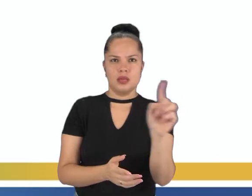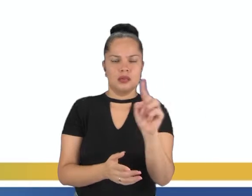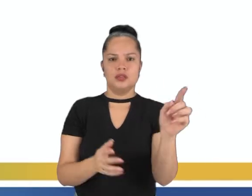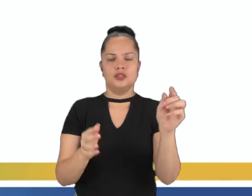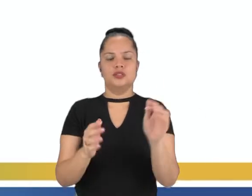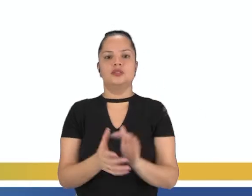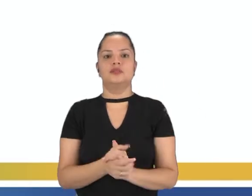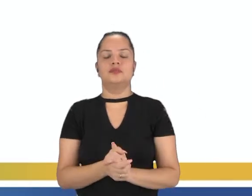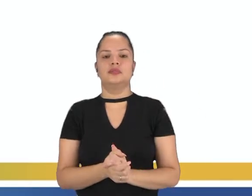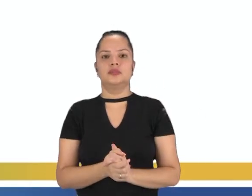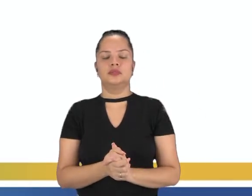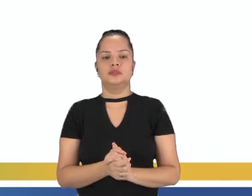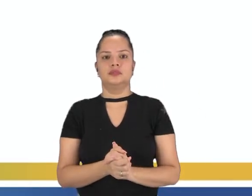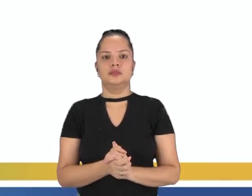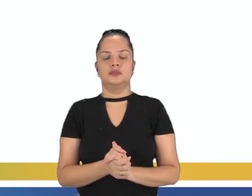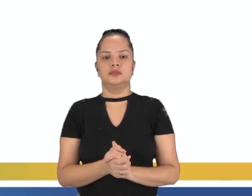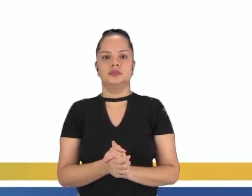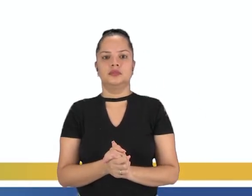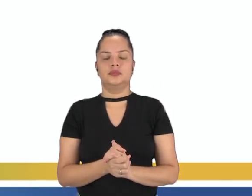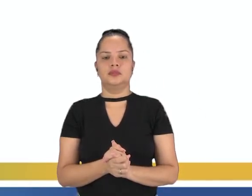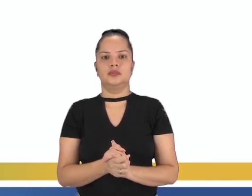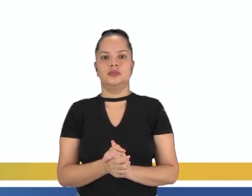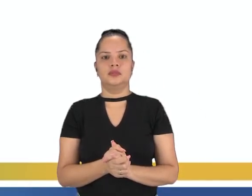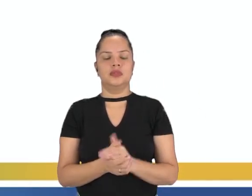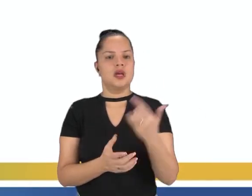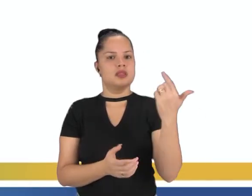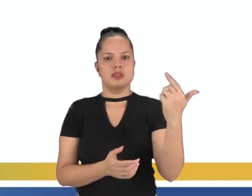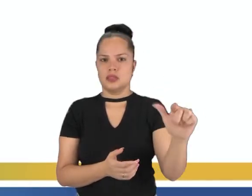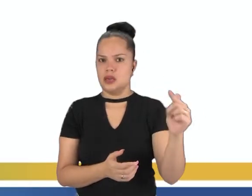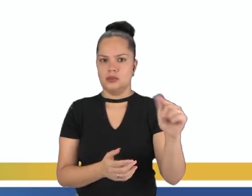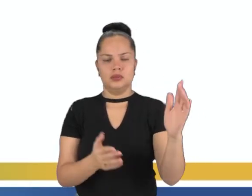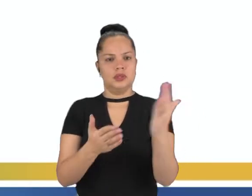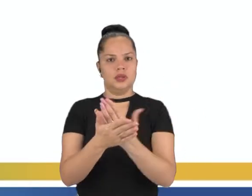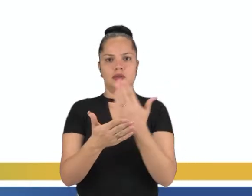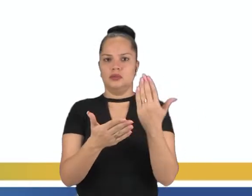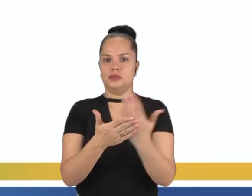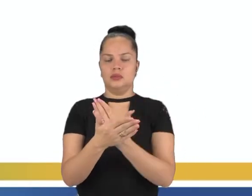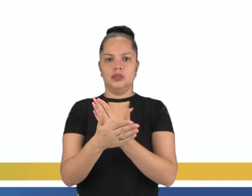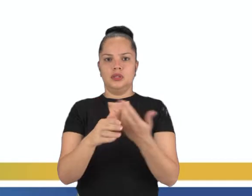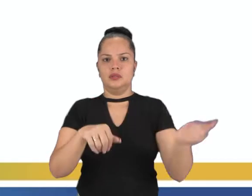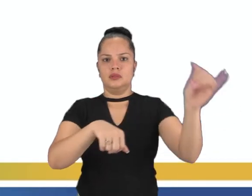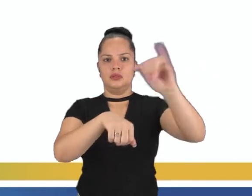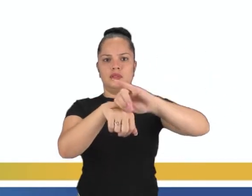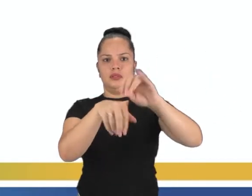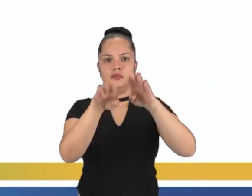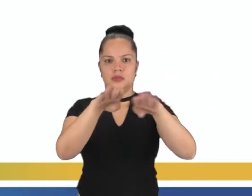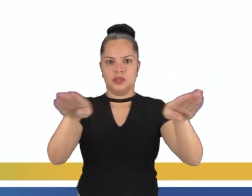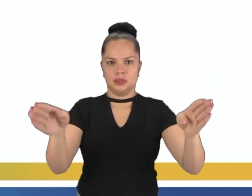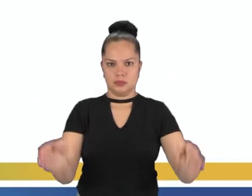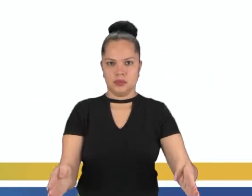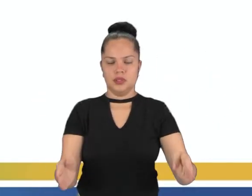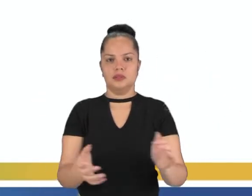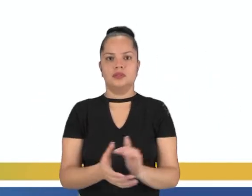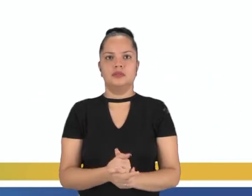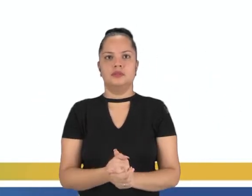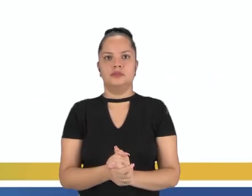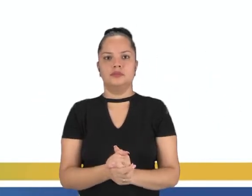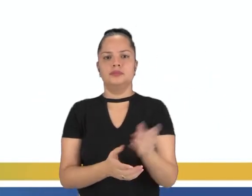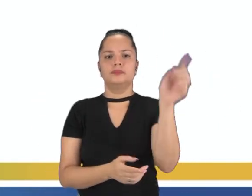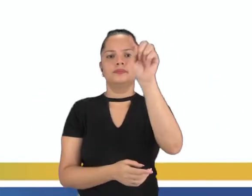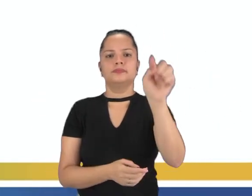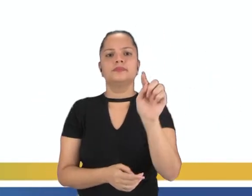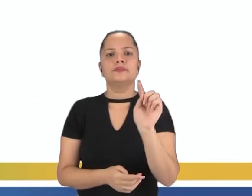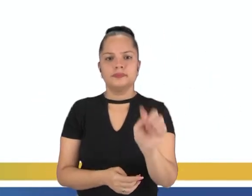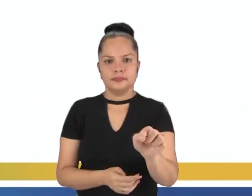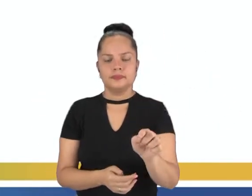isn't a book on the table. Não há um livro sobre a mesa. E na forma interrogativa? Is there